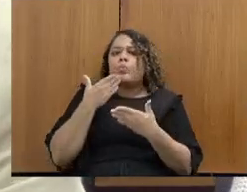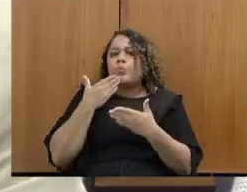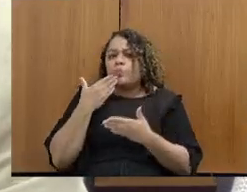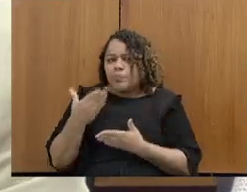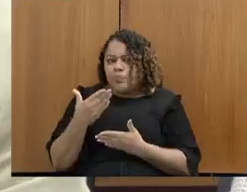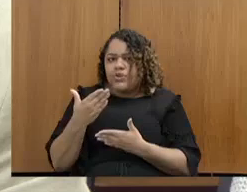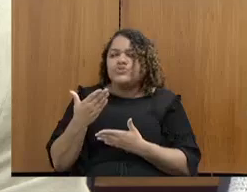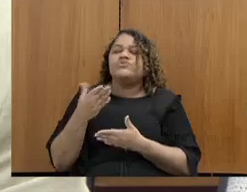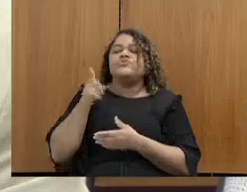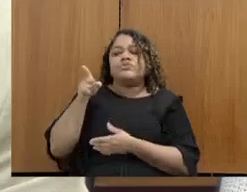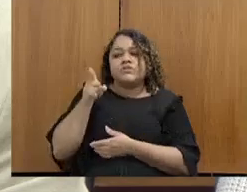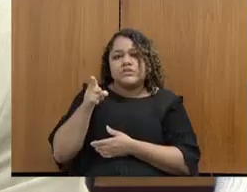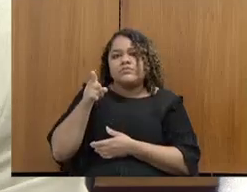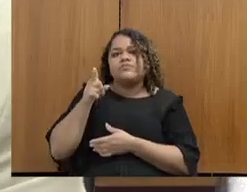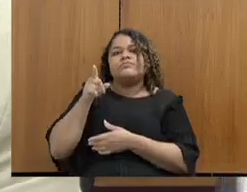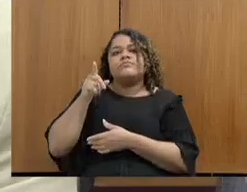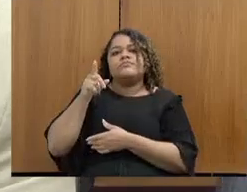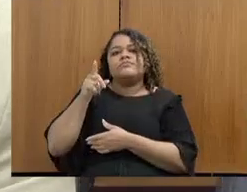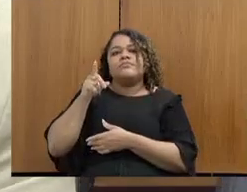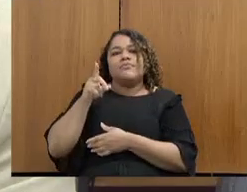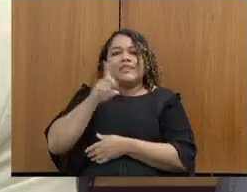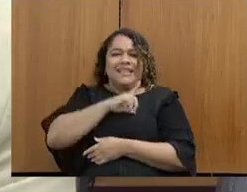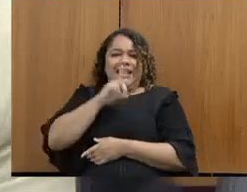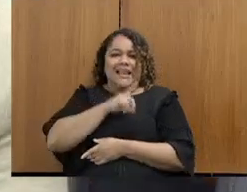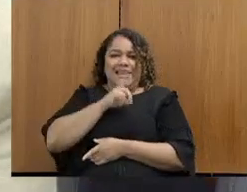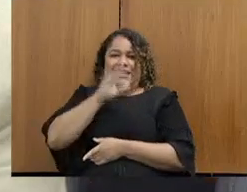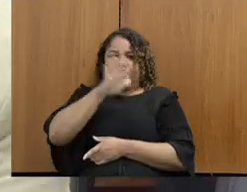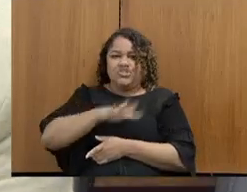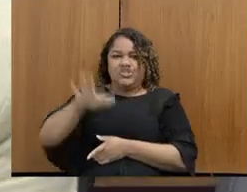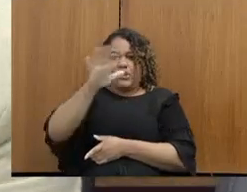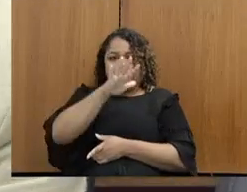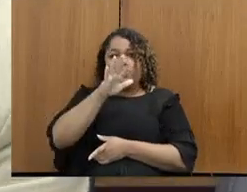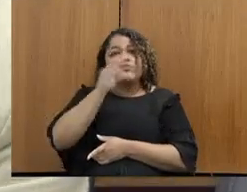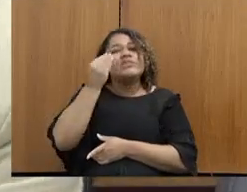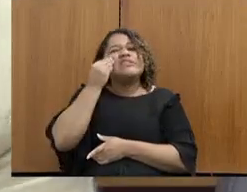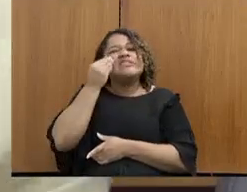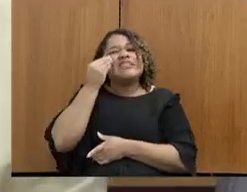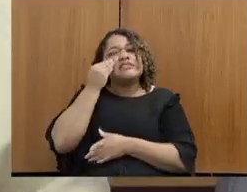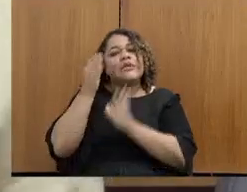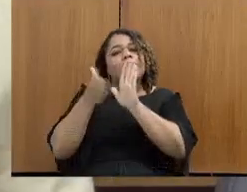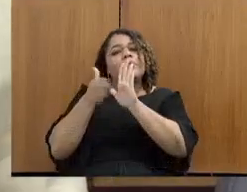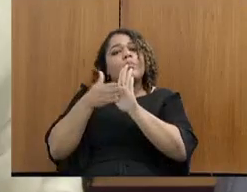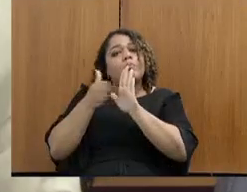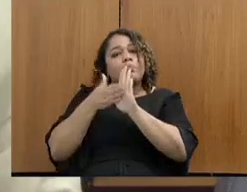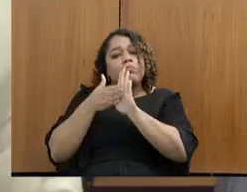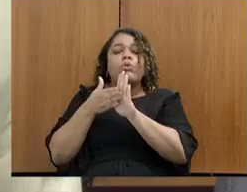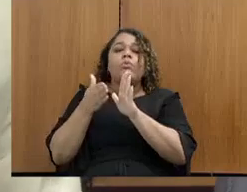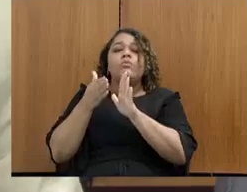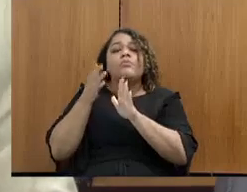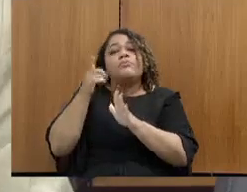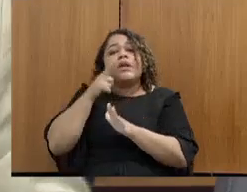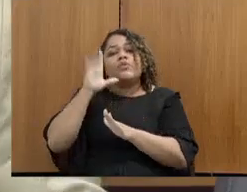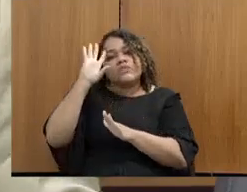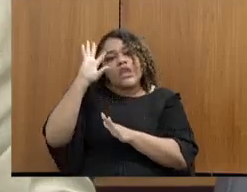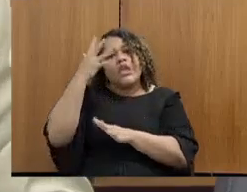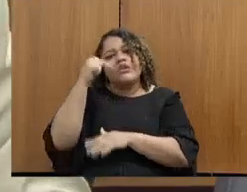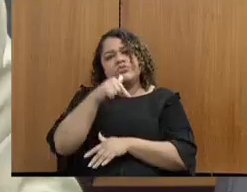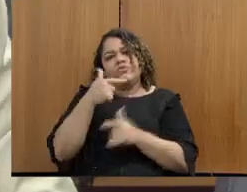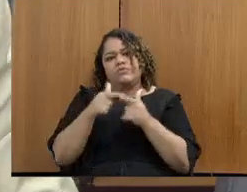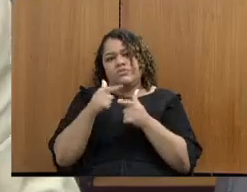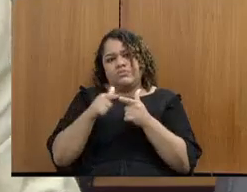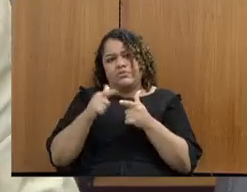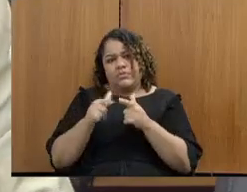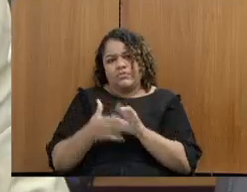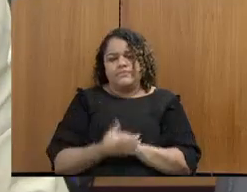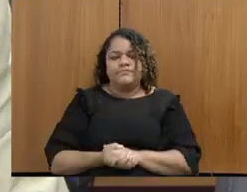geral consiga tentar propor alguma coisa para solucionar esse problema e agora outra questão